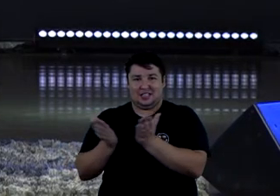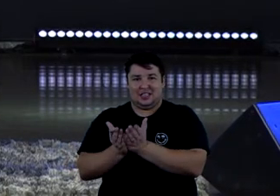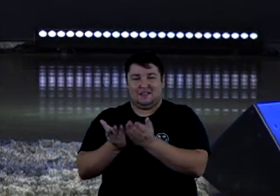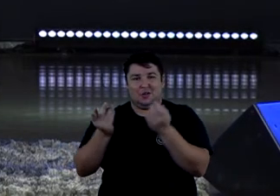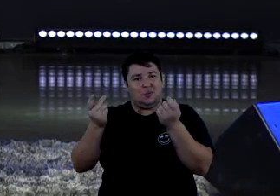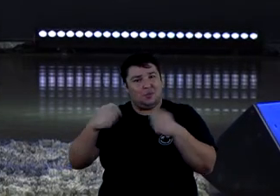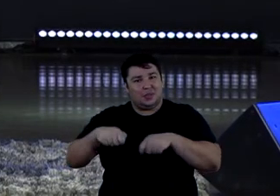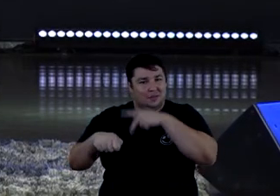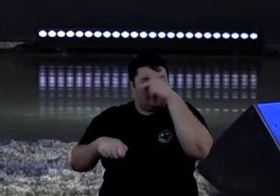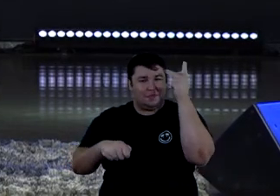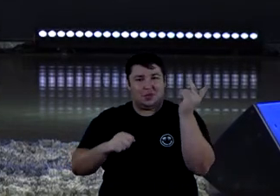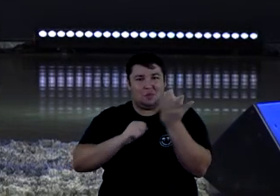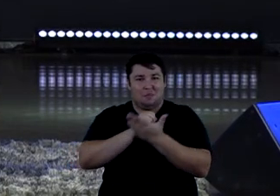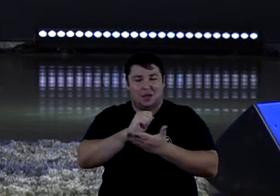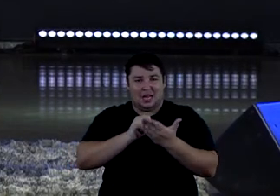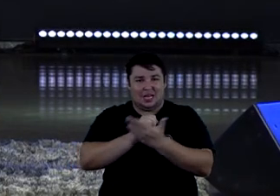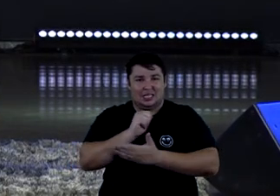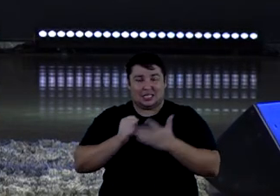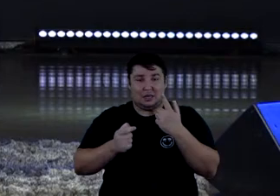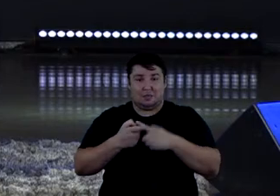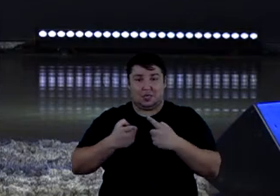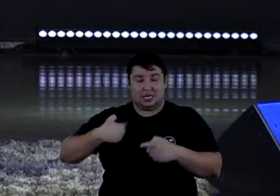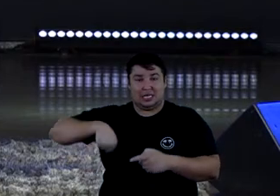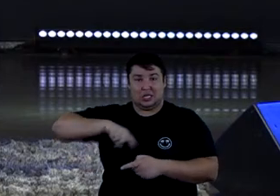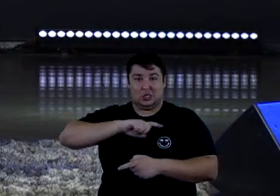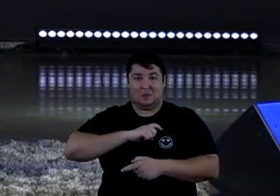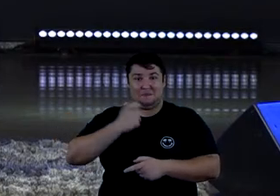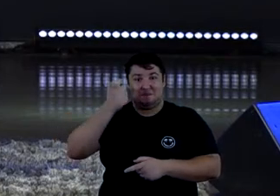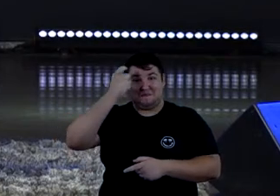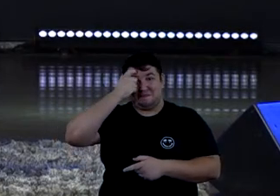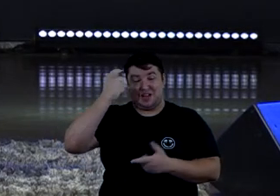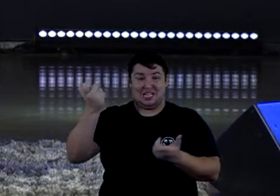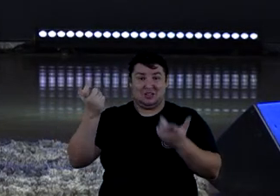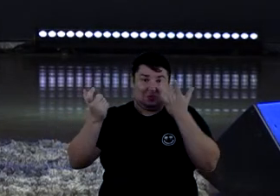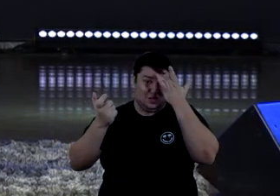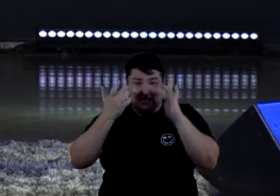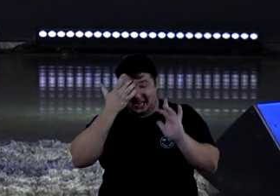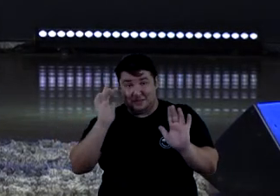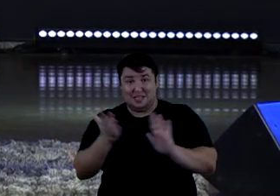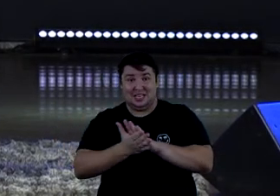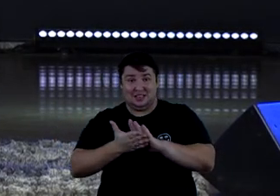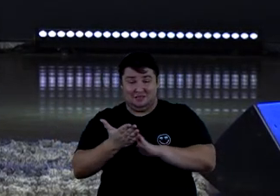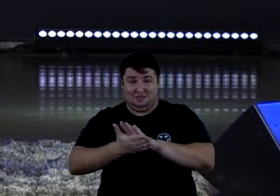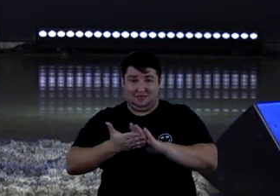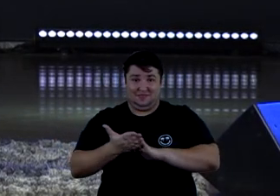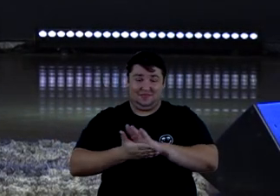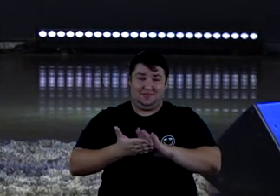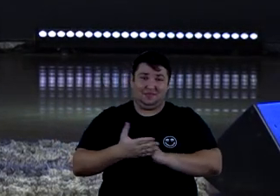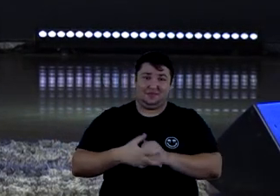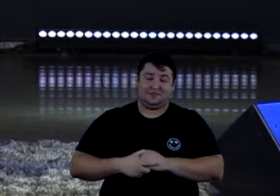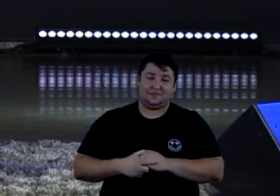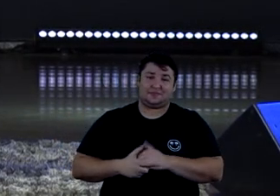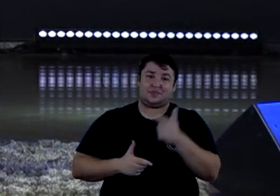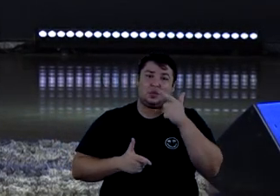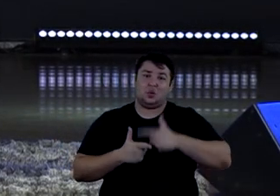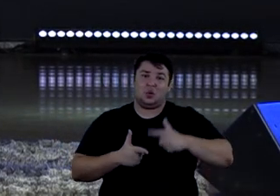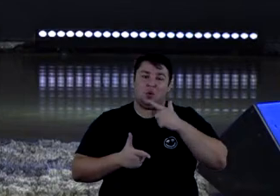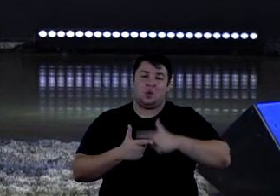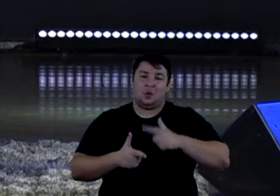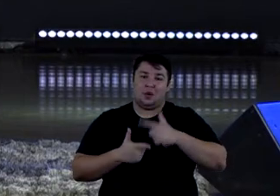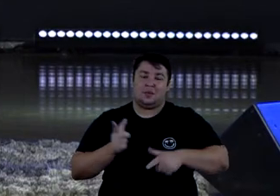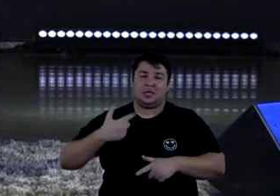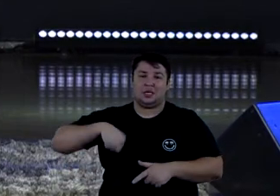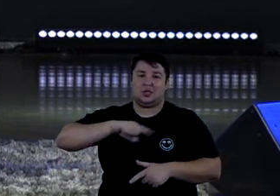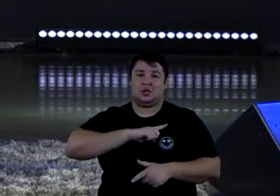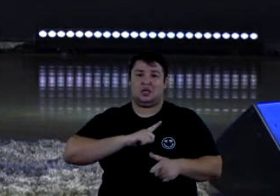coisas básicas, porque a gente não é ignorante pela palavra de Deus, não sabe nada. O problema é quando você já